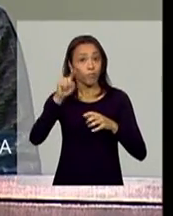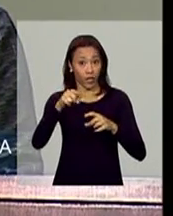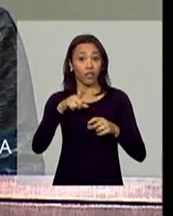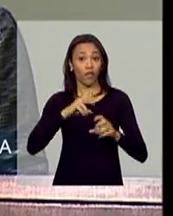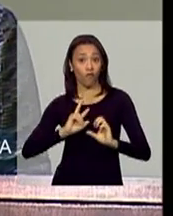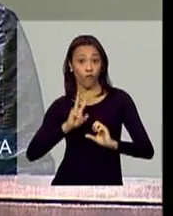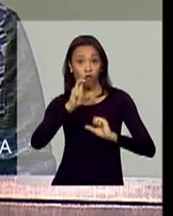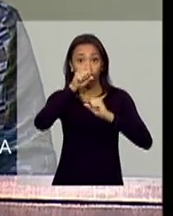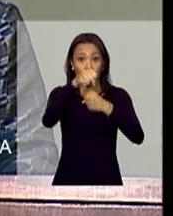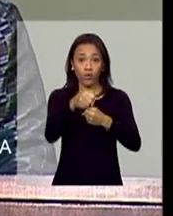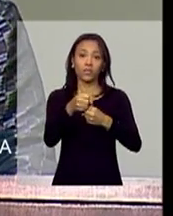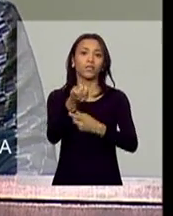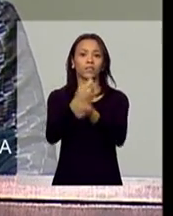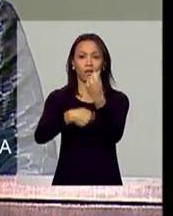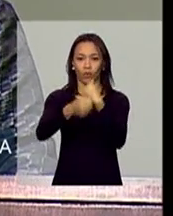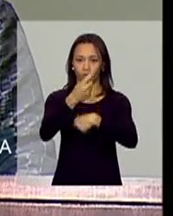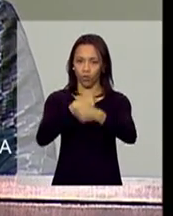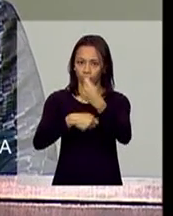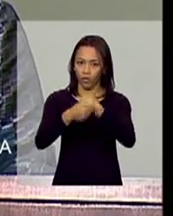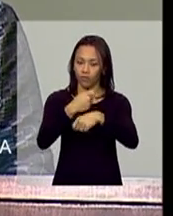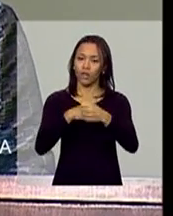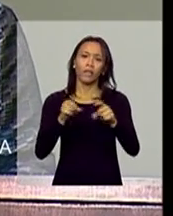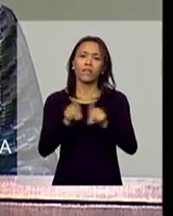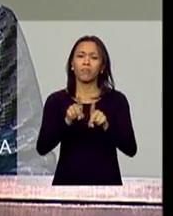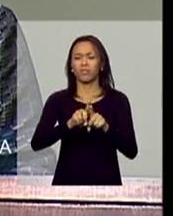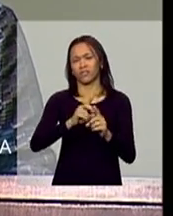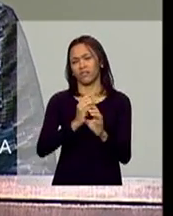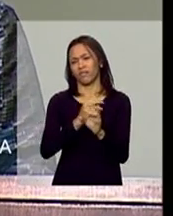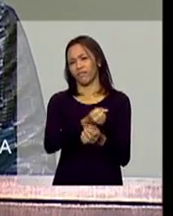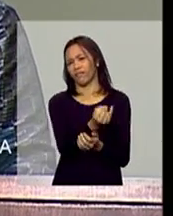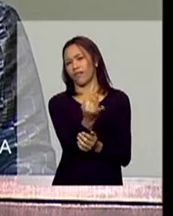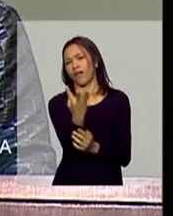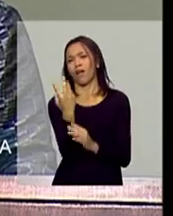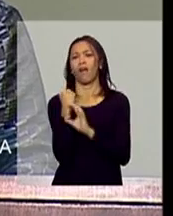econômicas, que depois das várias décadas